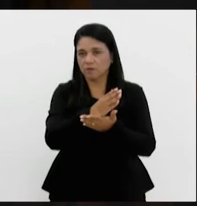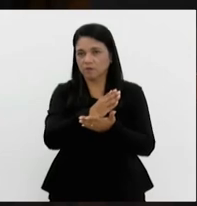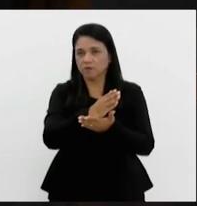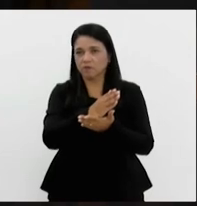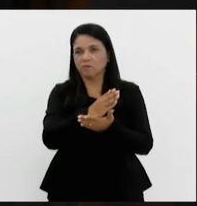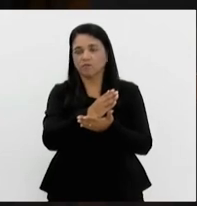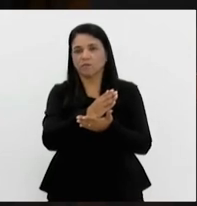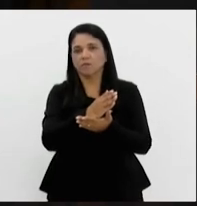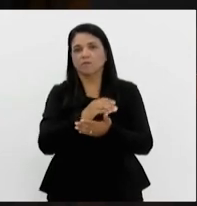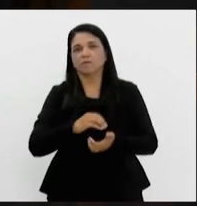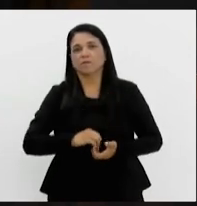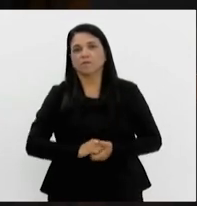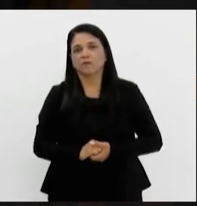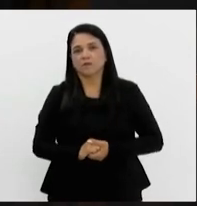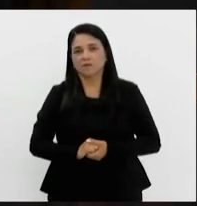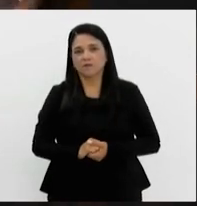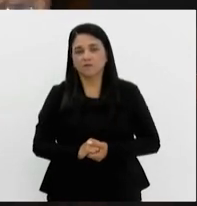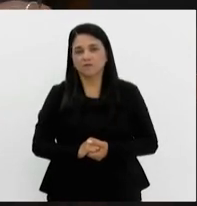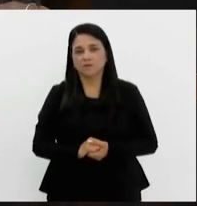Aprovado.